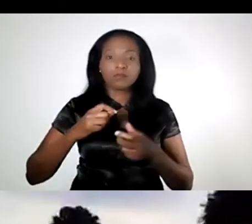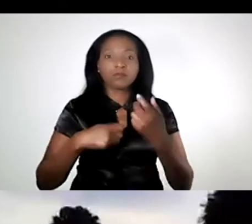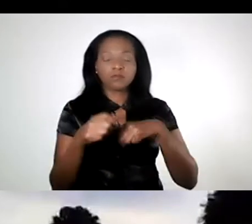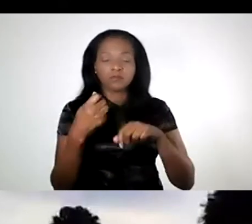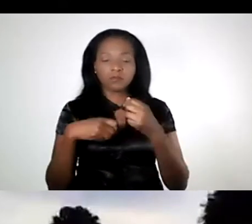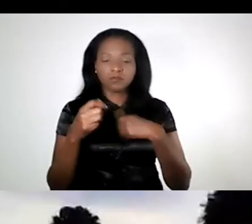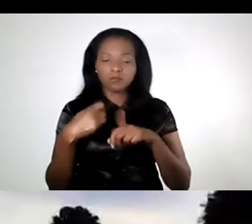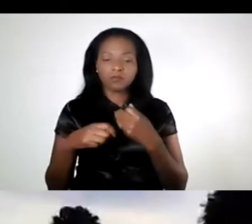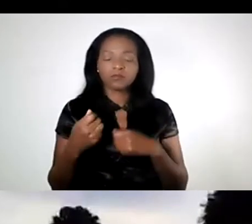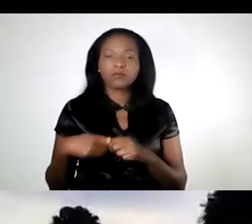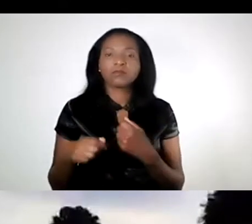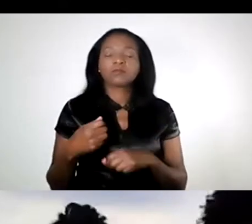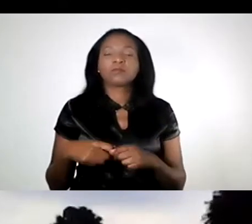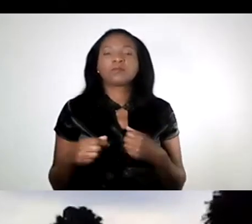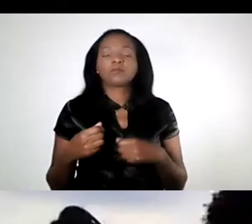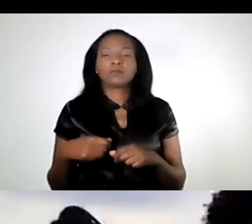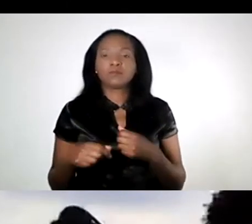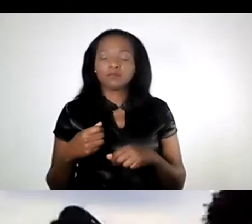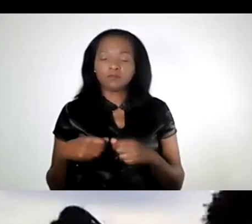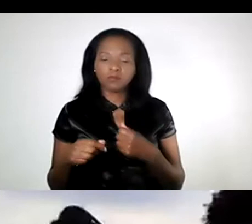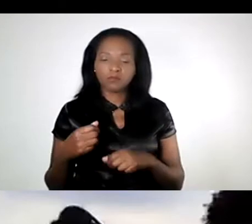administração e ele é um